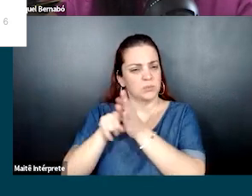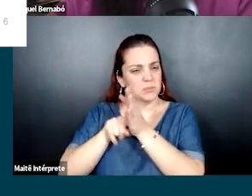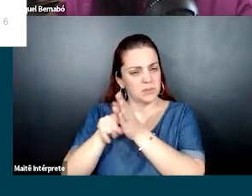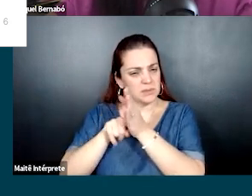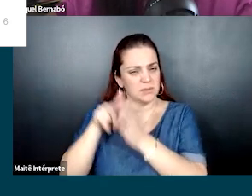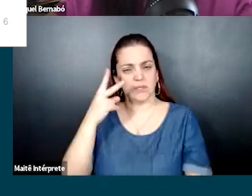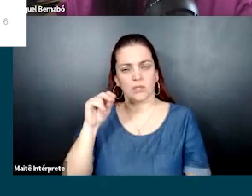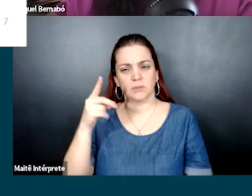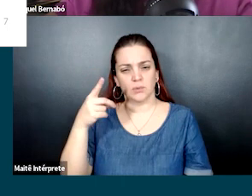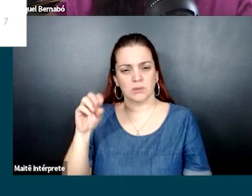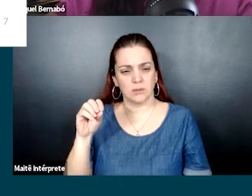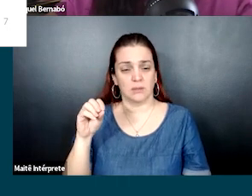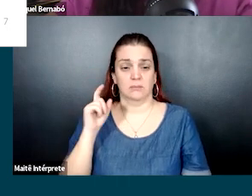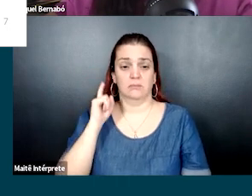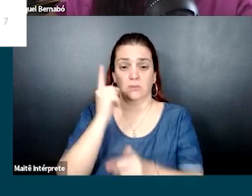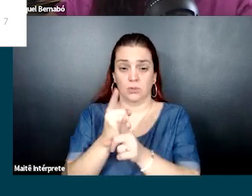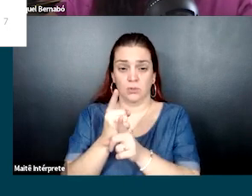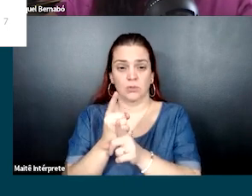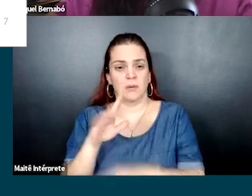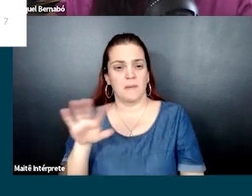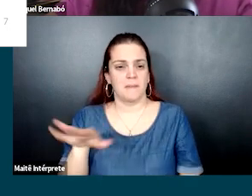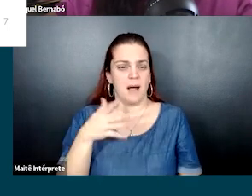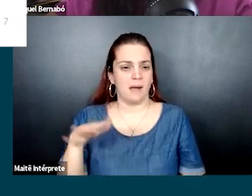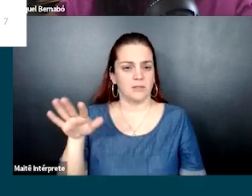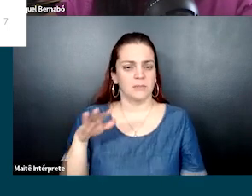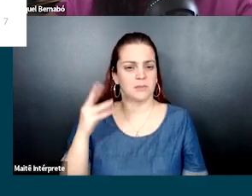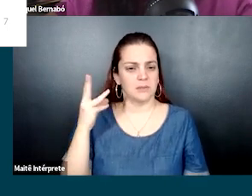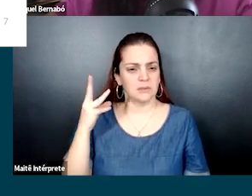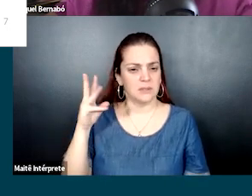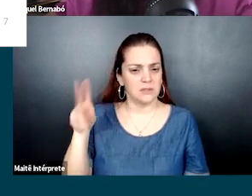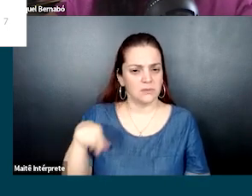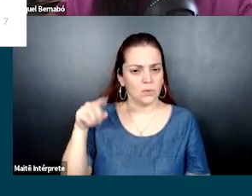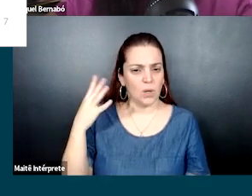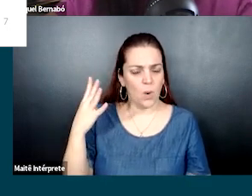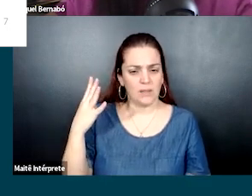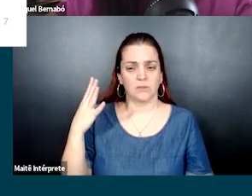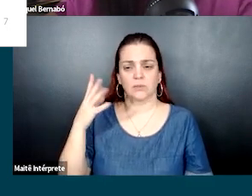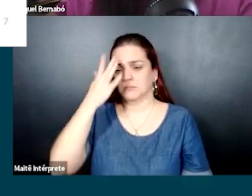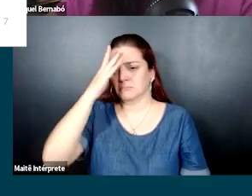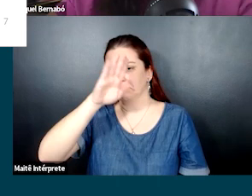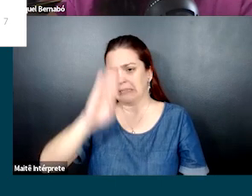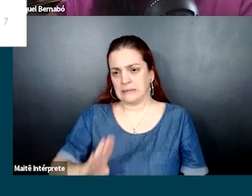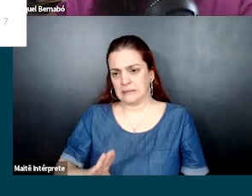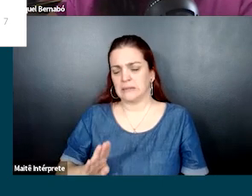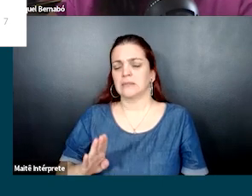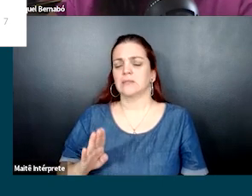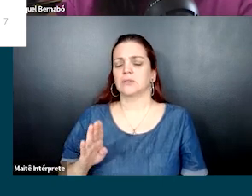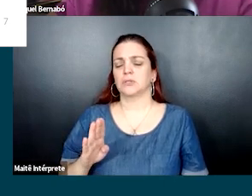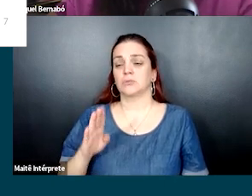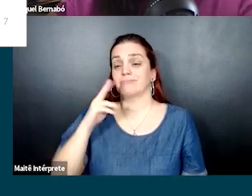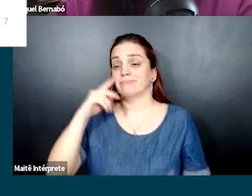E no último censo de 2010, a gente descobriu que 3,4% mais ou menos dos brasileiros têm um grau severo de dificuldade para